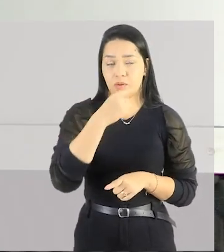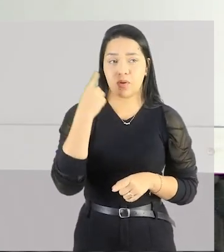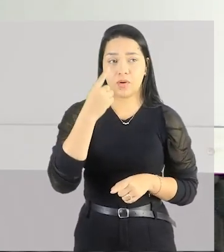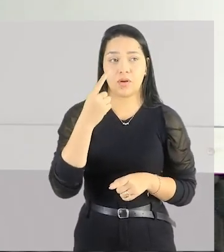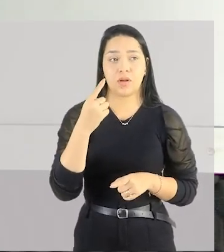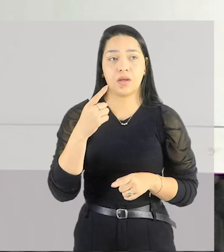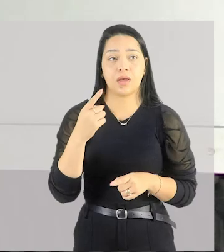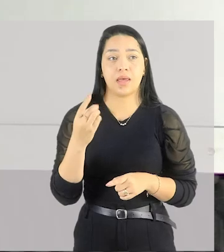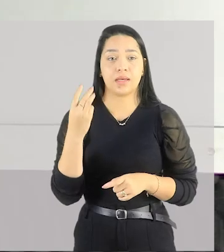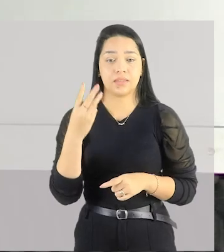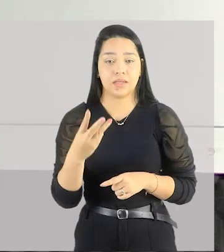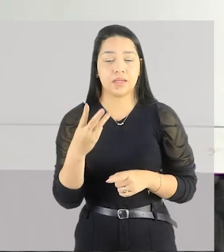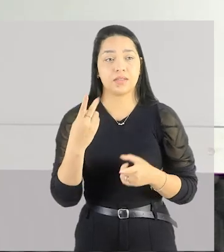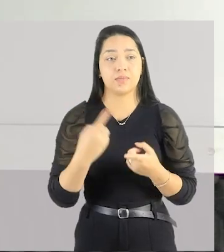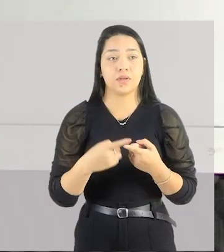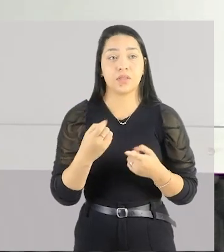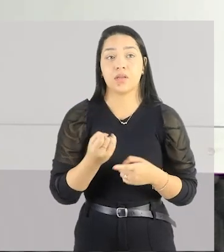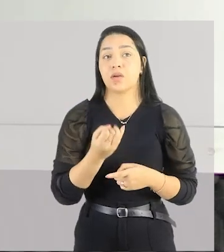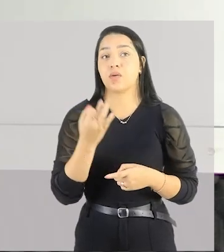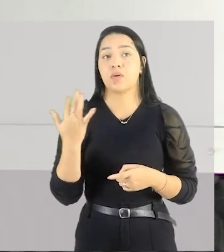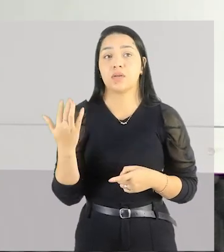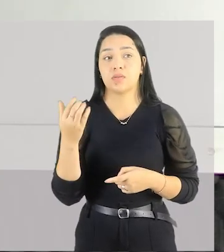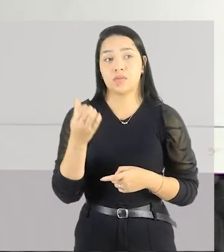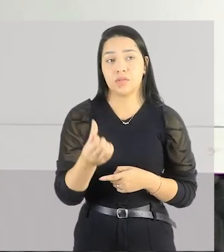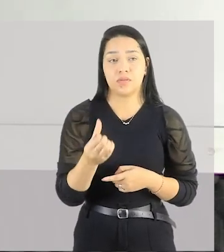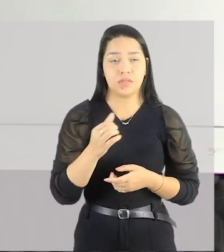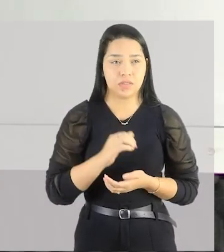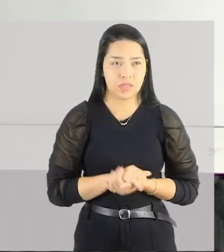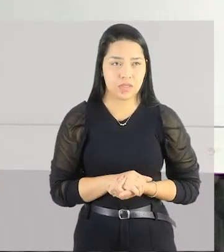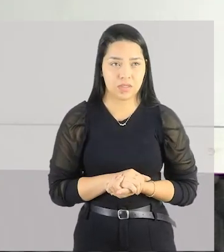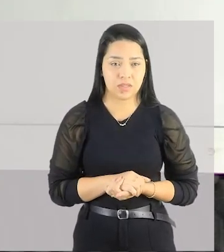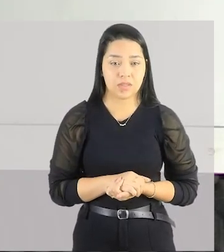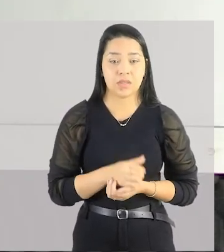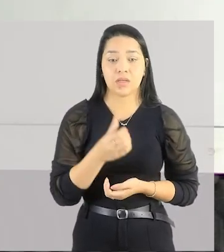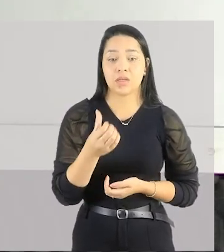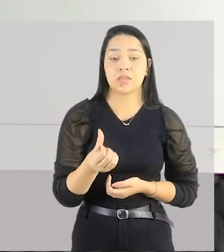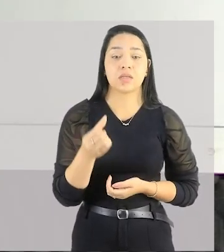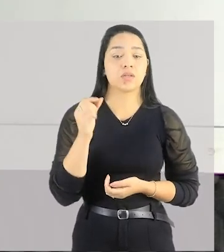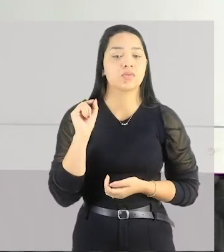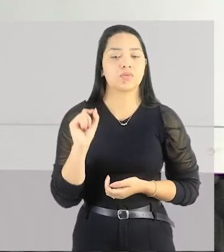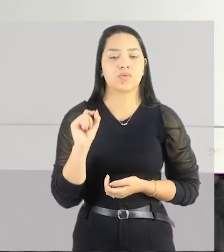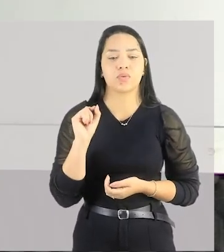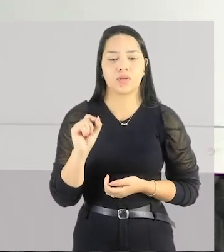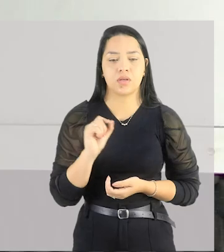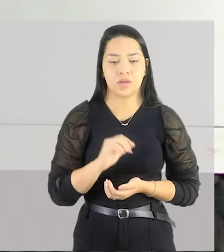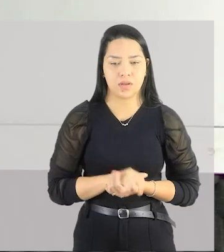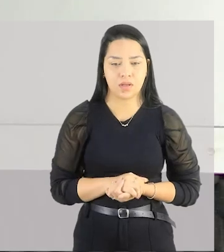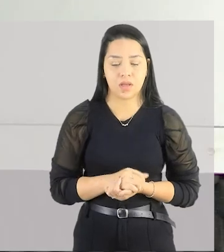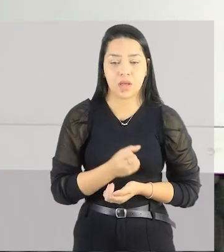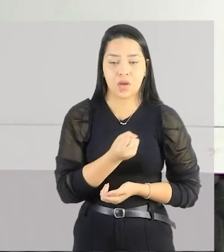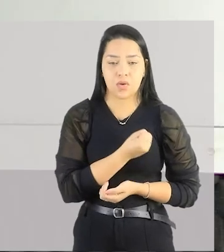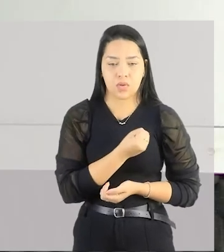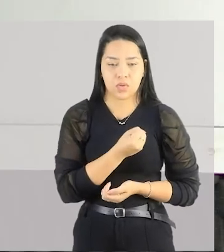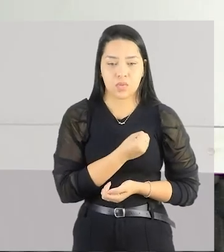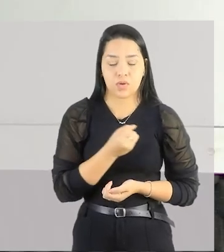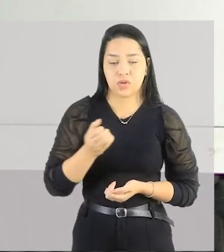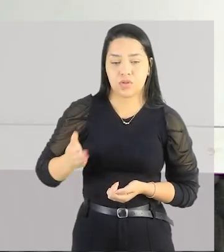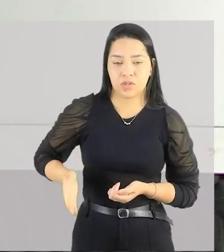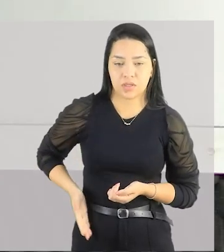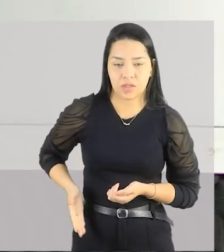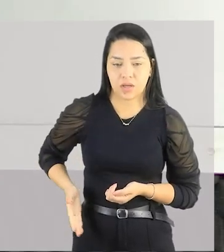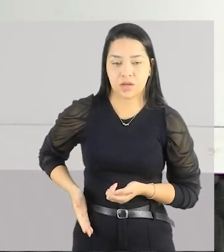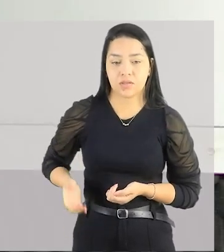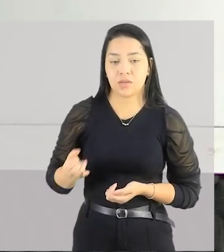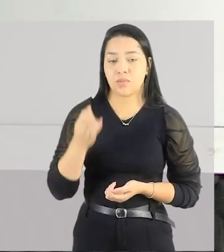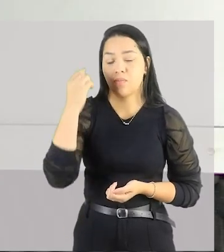máquina 3, tá? Porque deu quanto? 6. 6 o que, professor? 6 é o número de calça